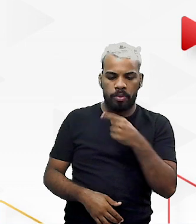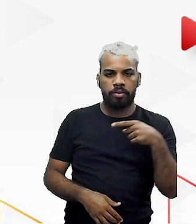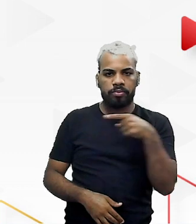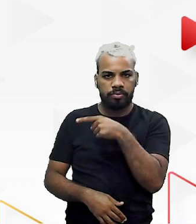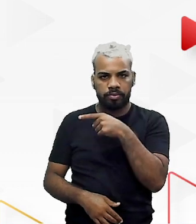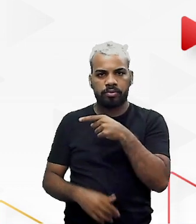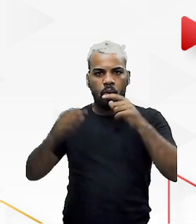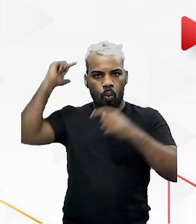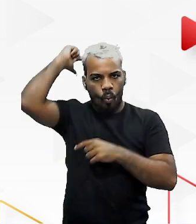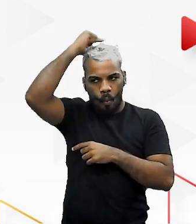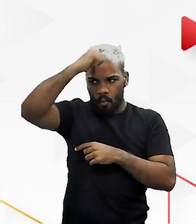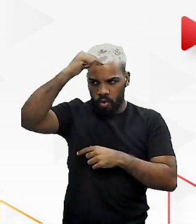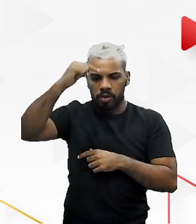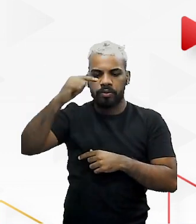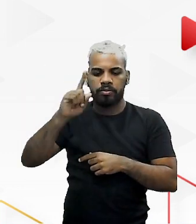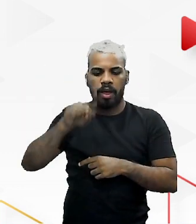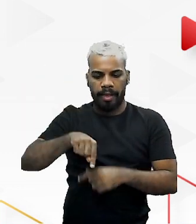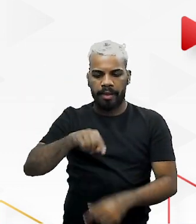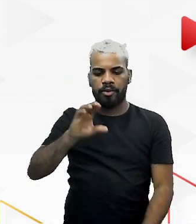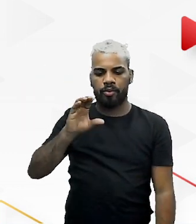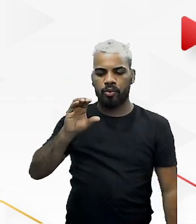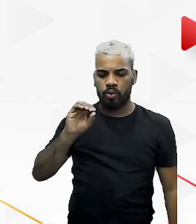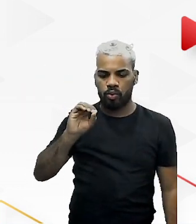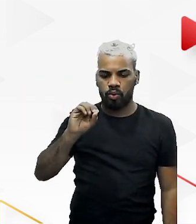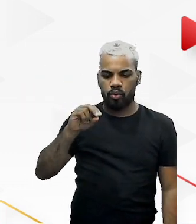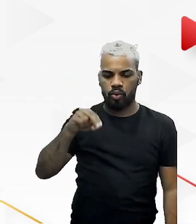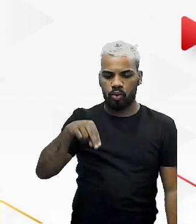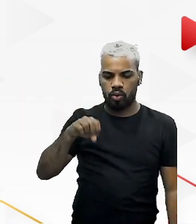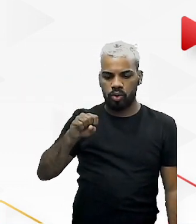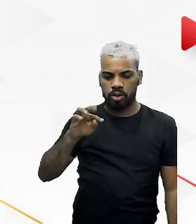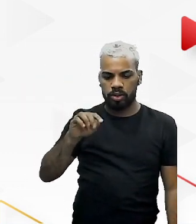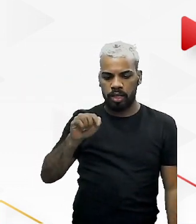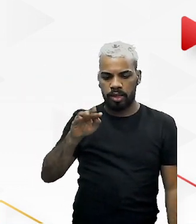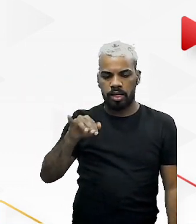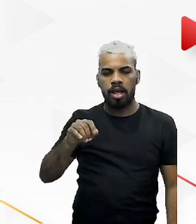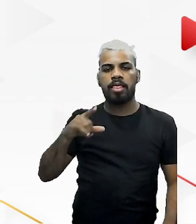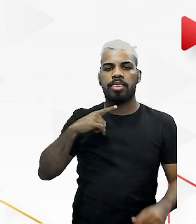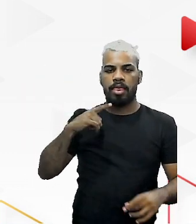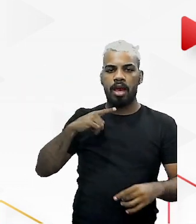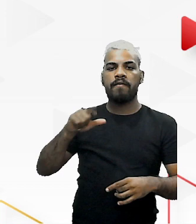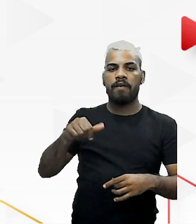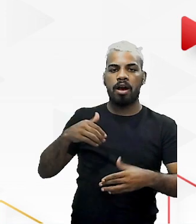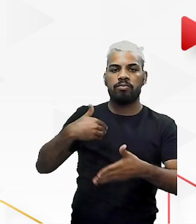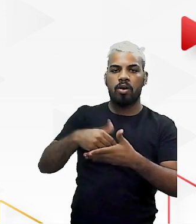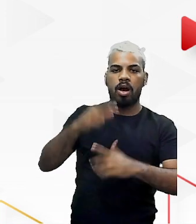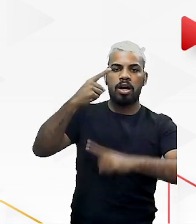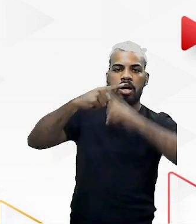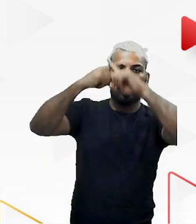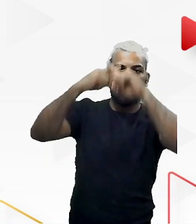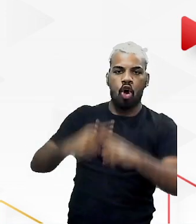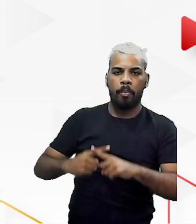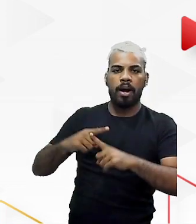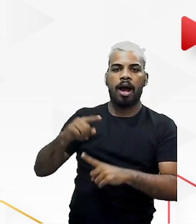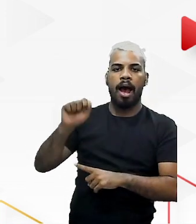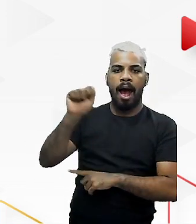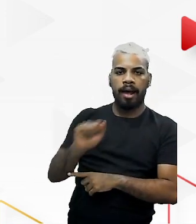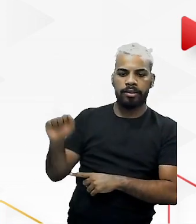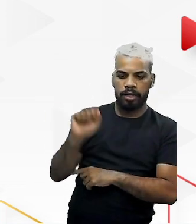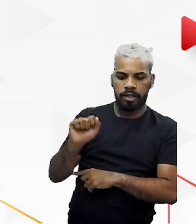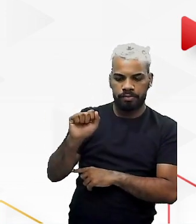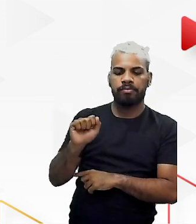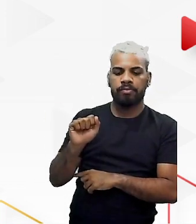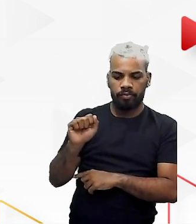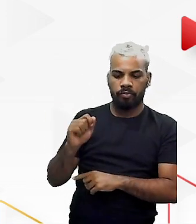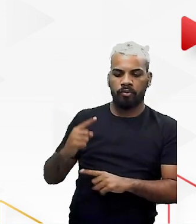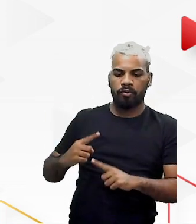ali envolvendo um problema com a Copa da Ásia. Então, ele já coloca, veja, tudo é disposto de